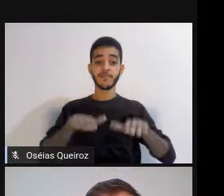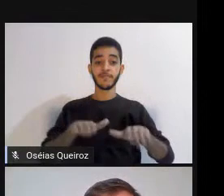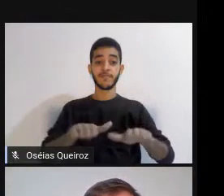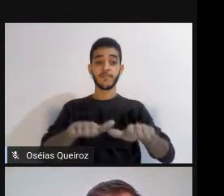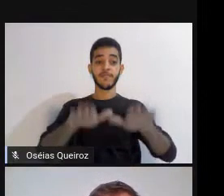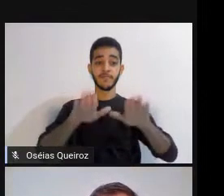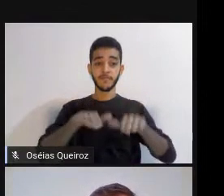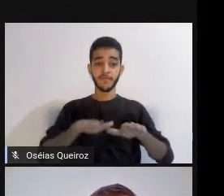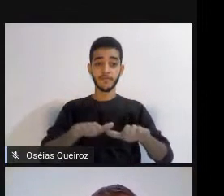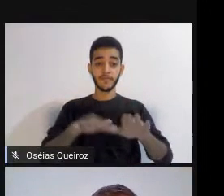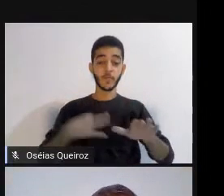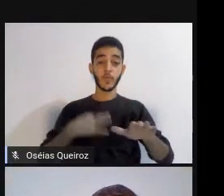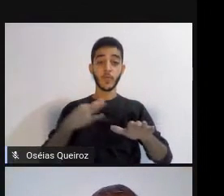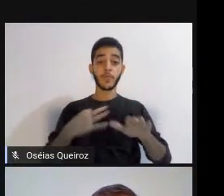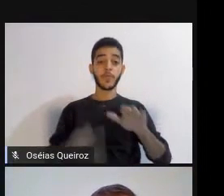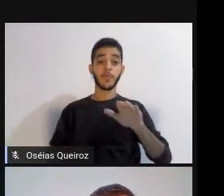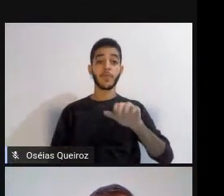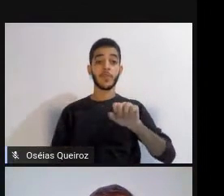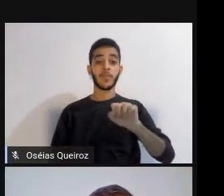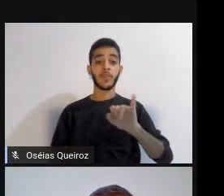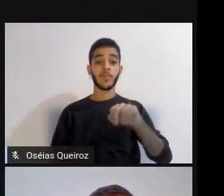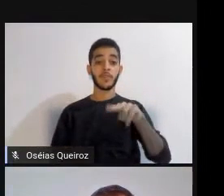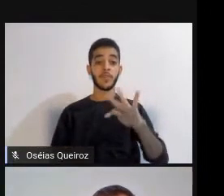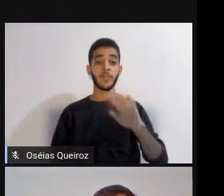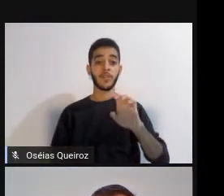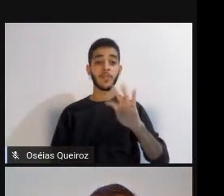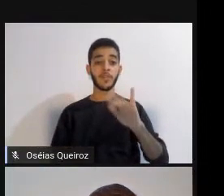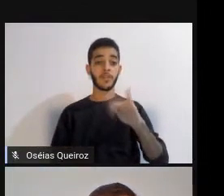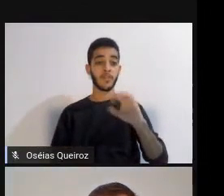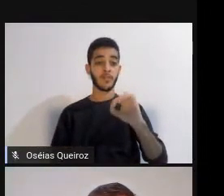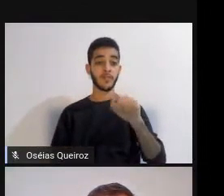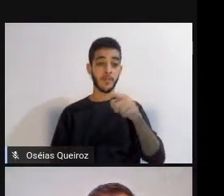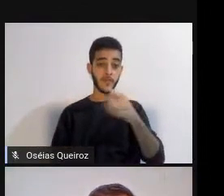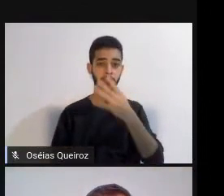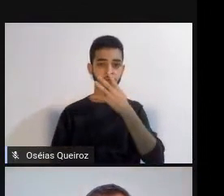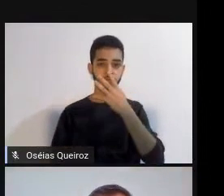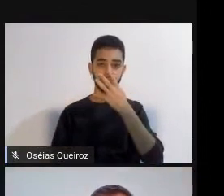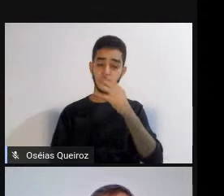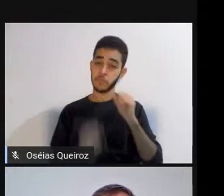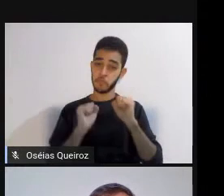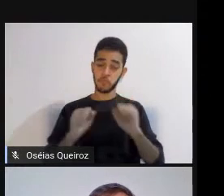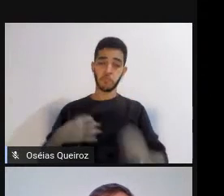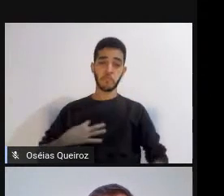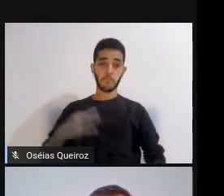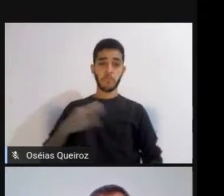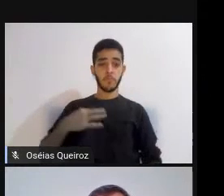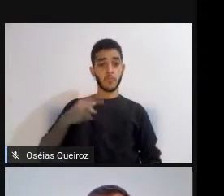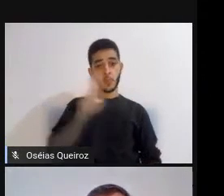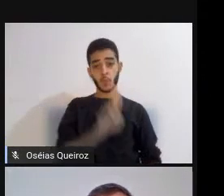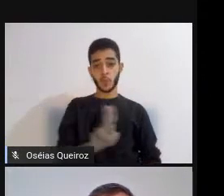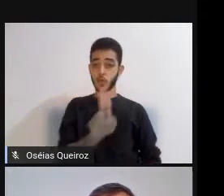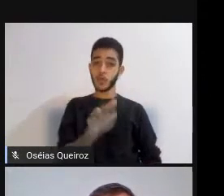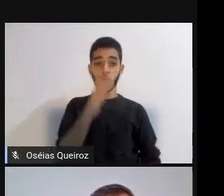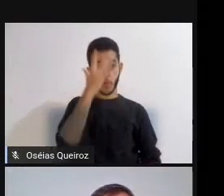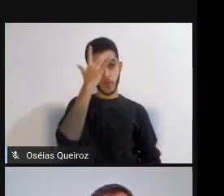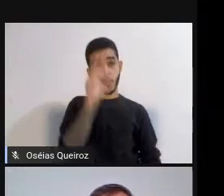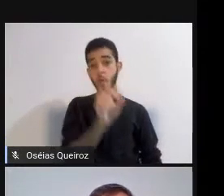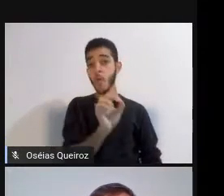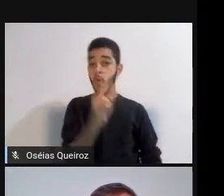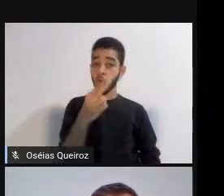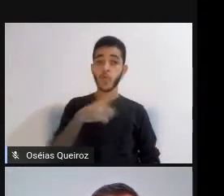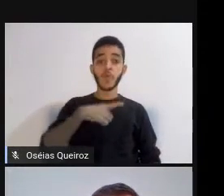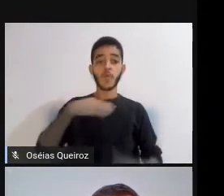tecidos sintéticos. Provavelmente você aí que está assistindo ou pode estar vestido com uma ou tem alguma no seu guarda-roupa.